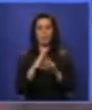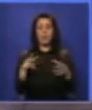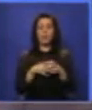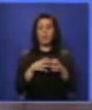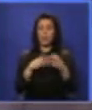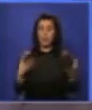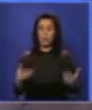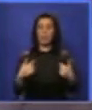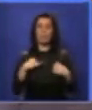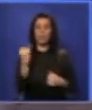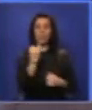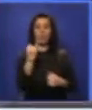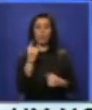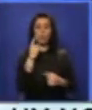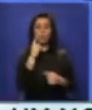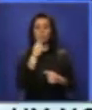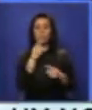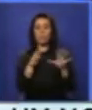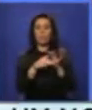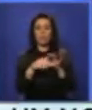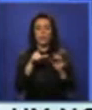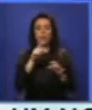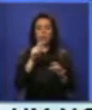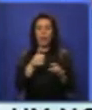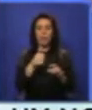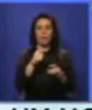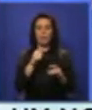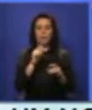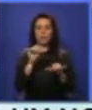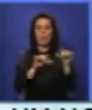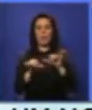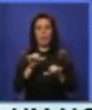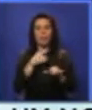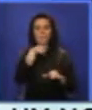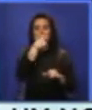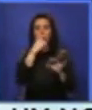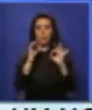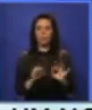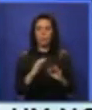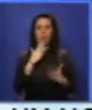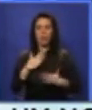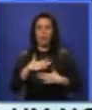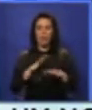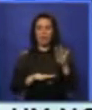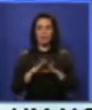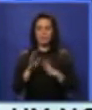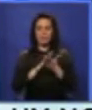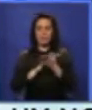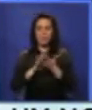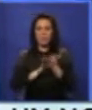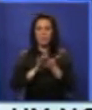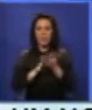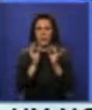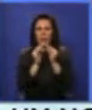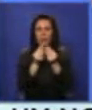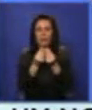equipa. Nós, no Instituto de Implantologia, temos a Lab Implant, que é um laboratório de prótese, que nos permite fazer lâminas de cerâmica